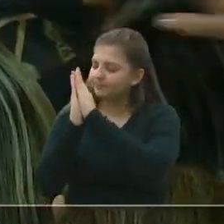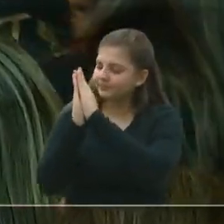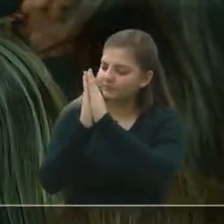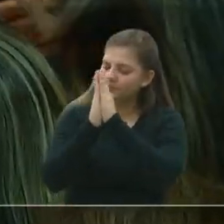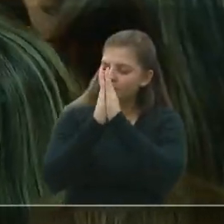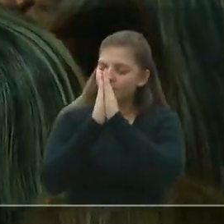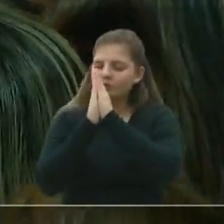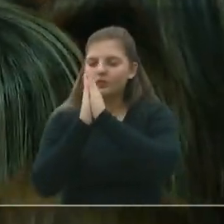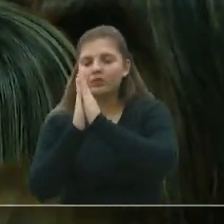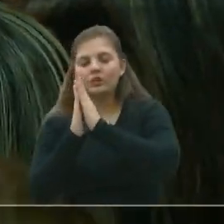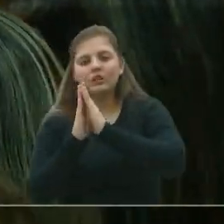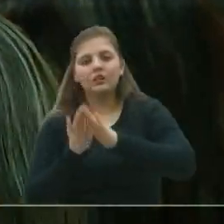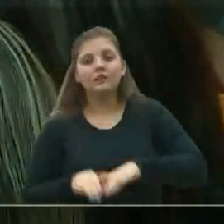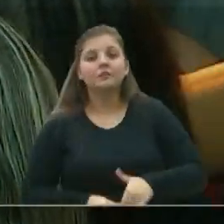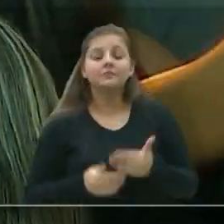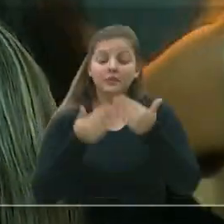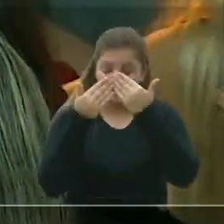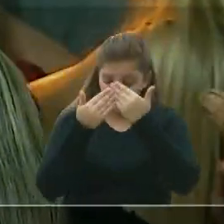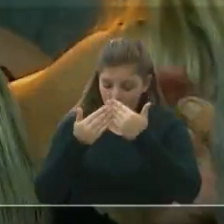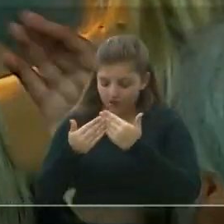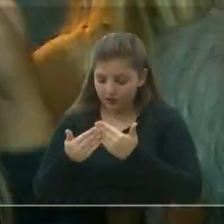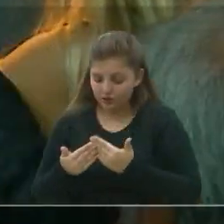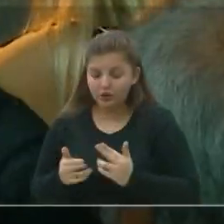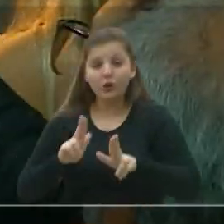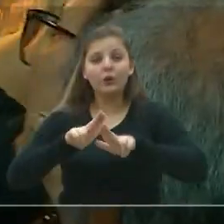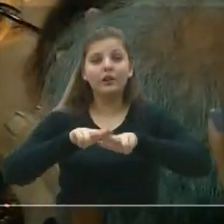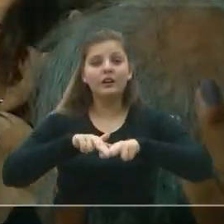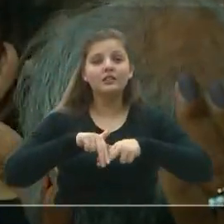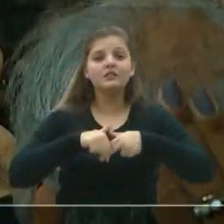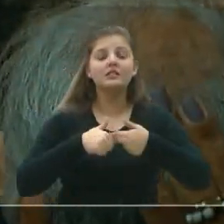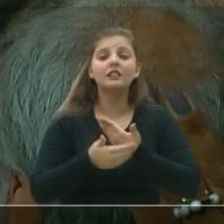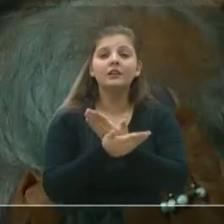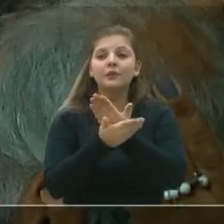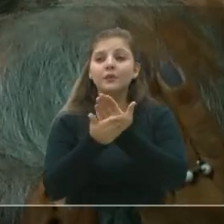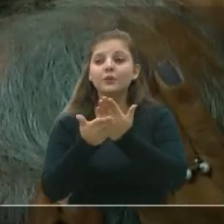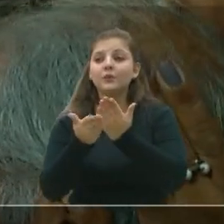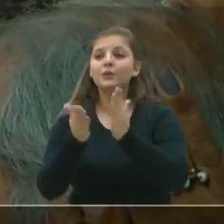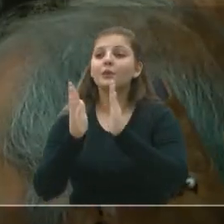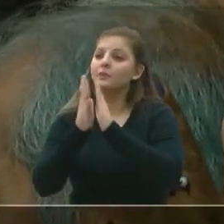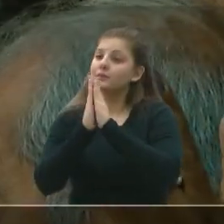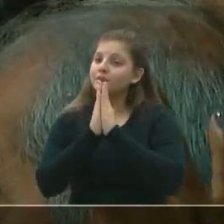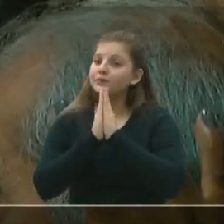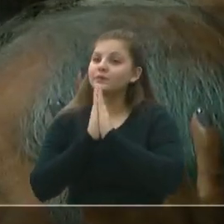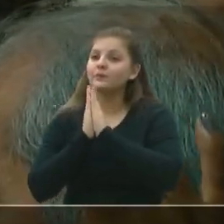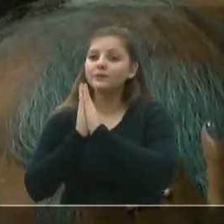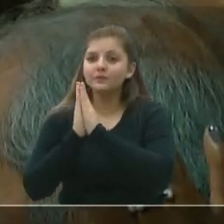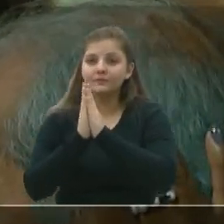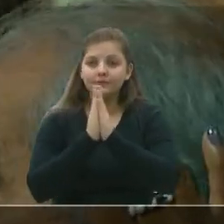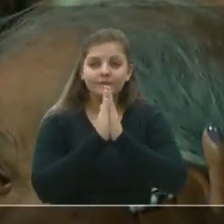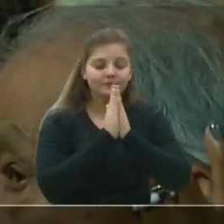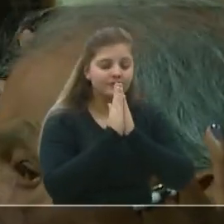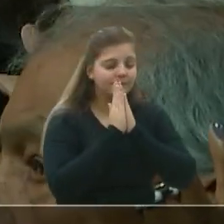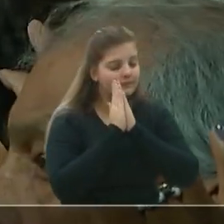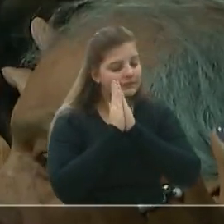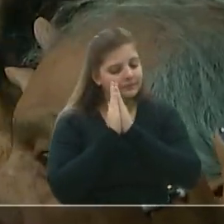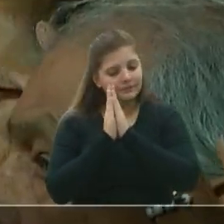Estou rezando por você. Estou rezando por você.